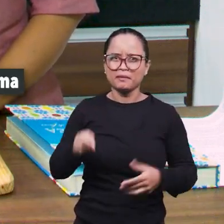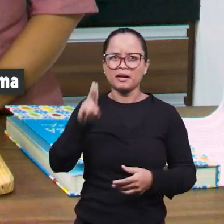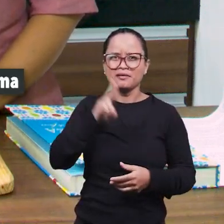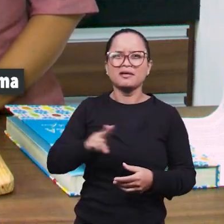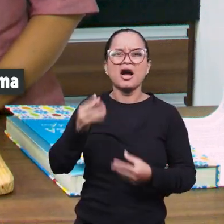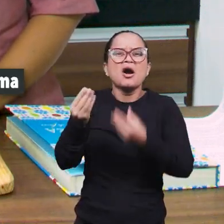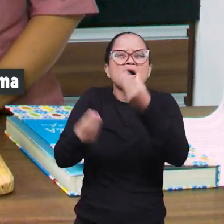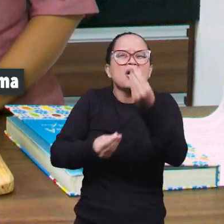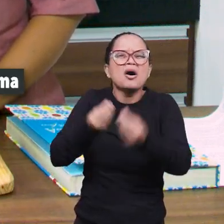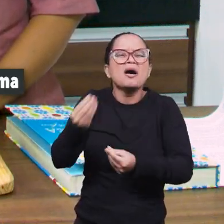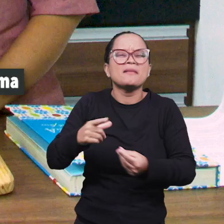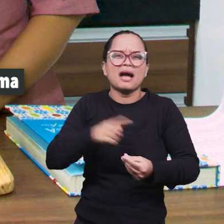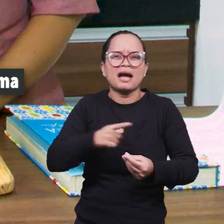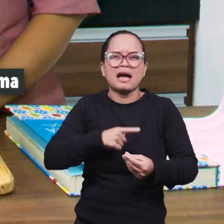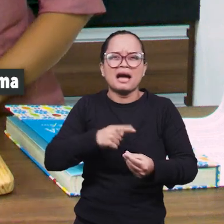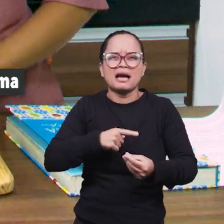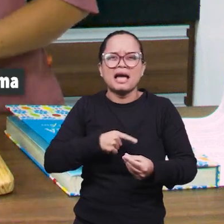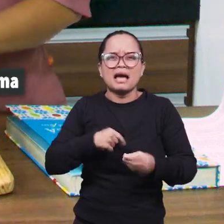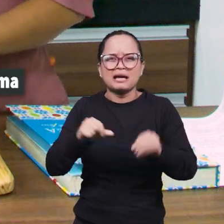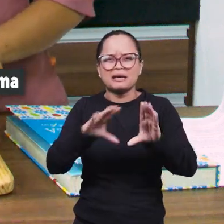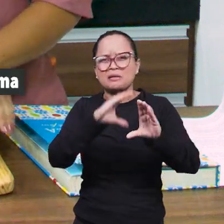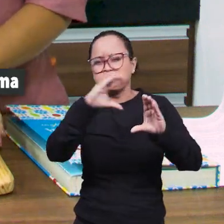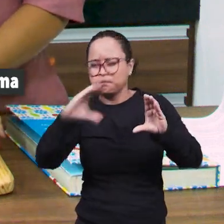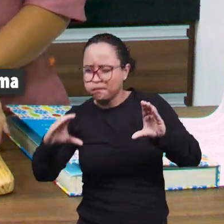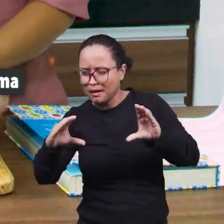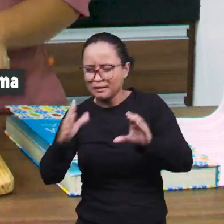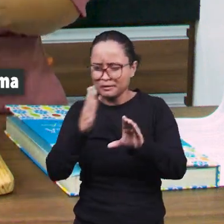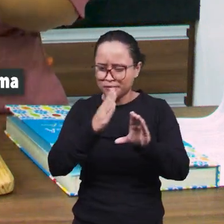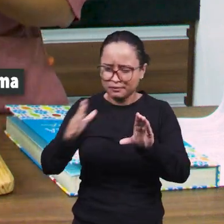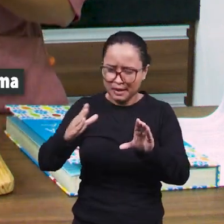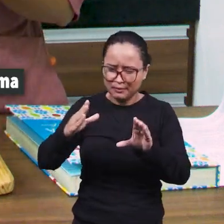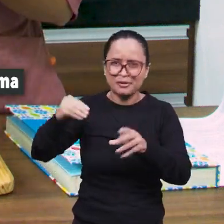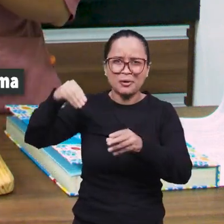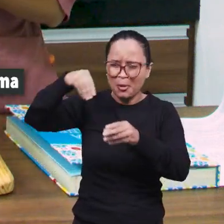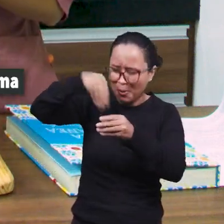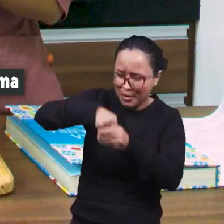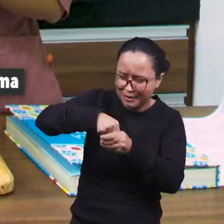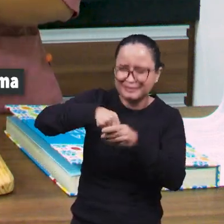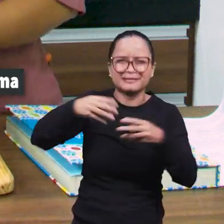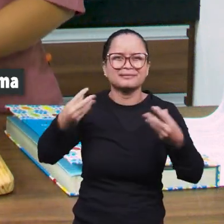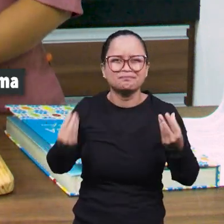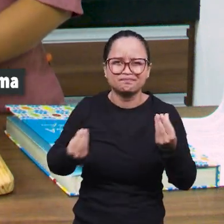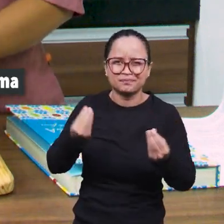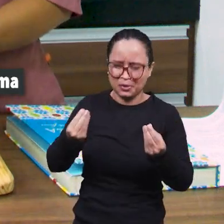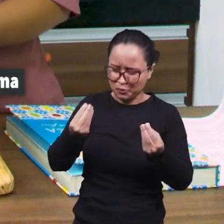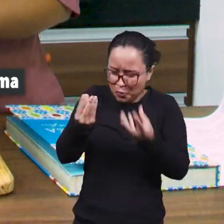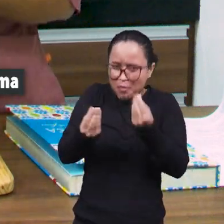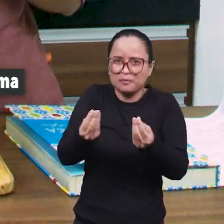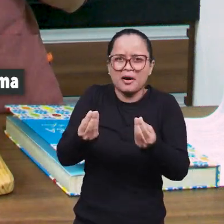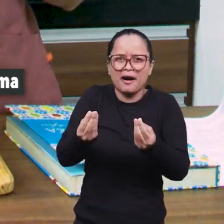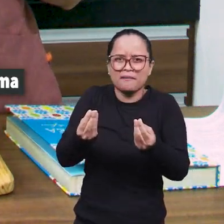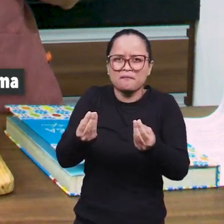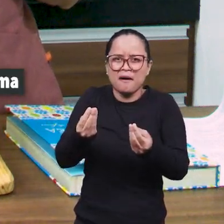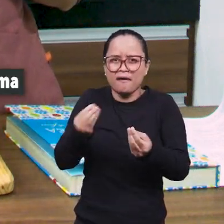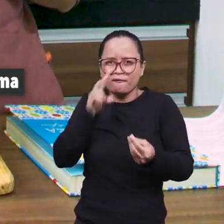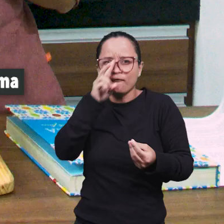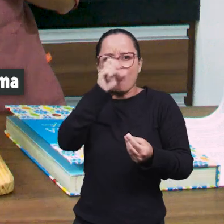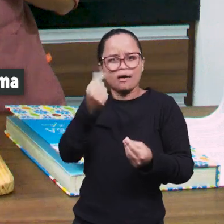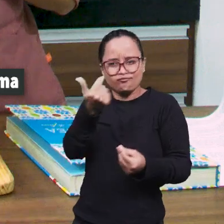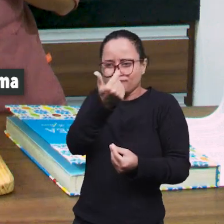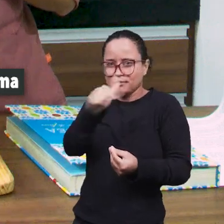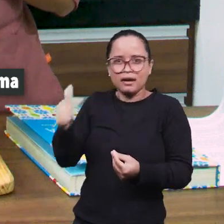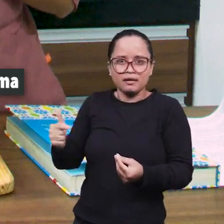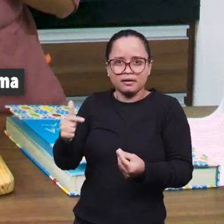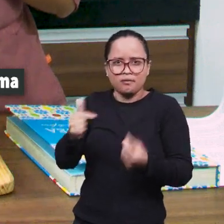de abobrinha. Gente, ninguém tem força no braço pra rodar o negócio aqui dentro pra cortar. O meu utensílio faz isso, ó,